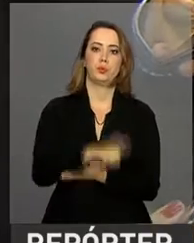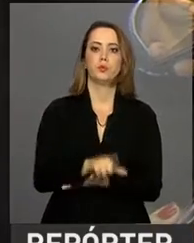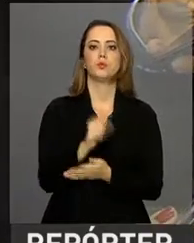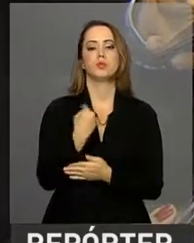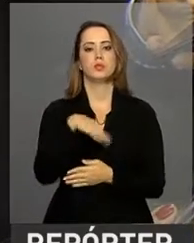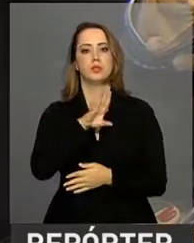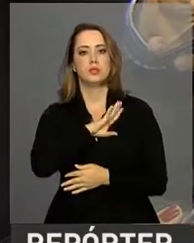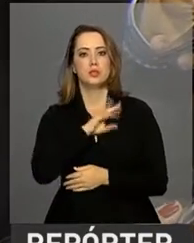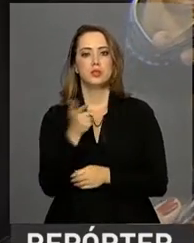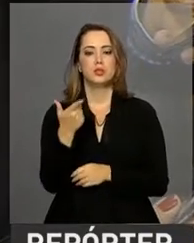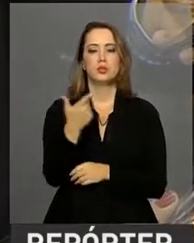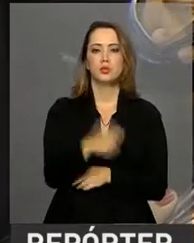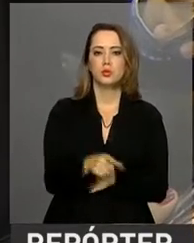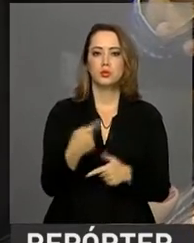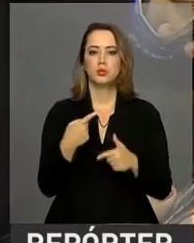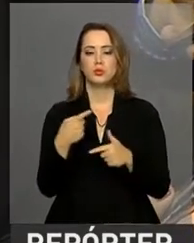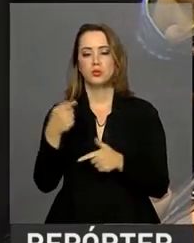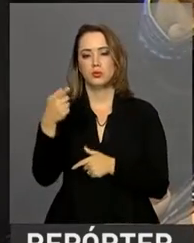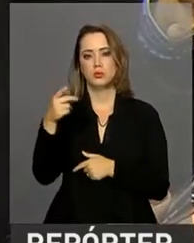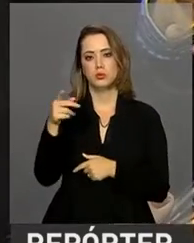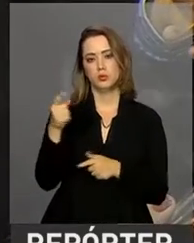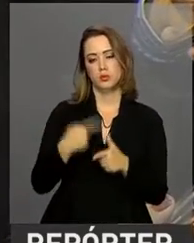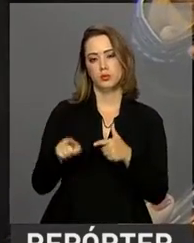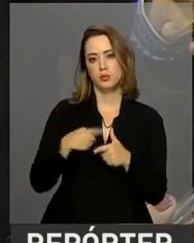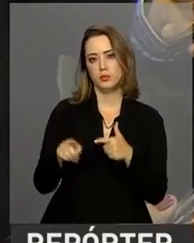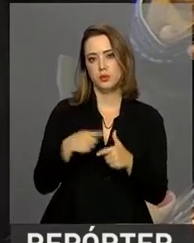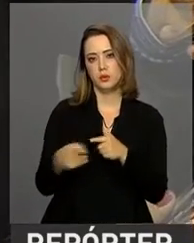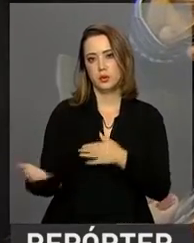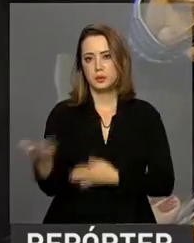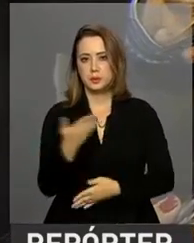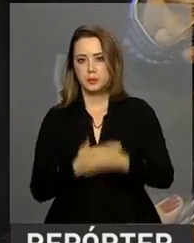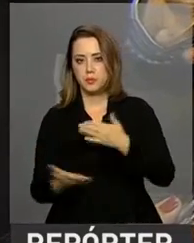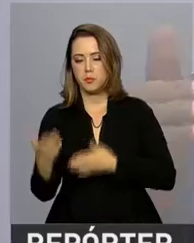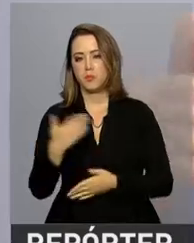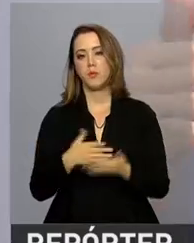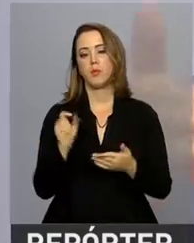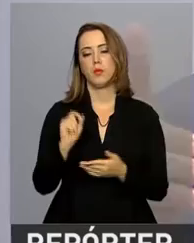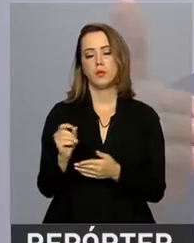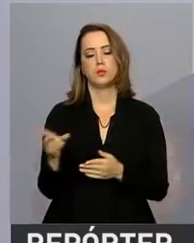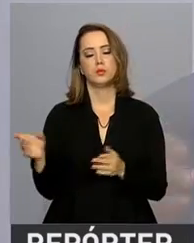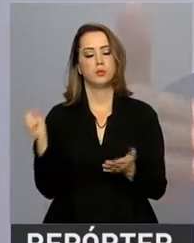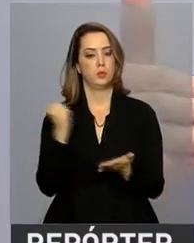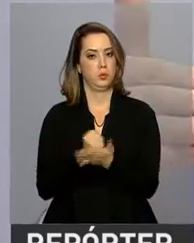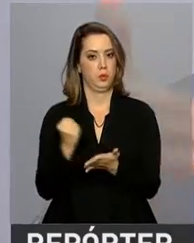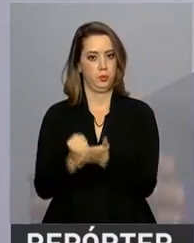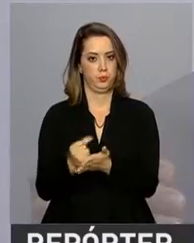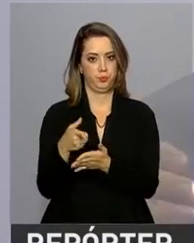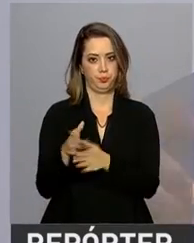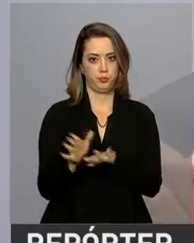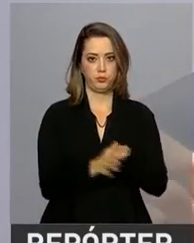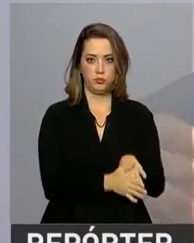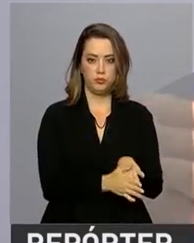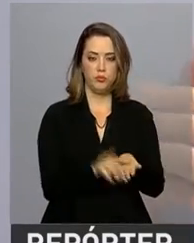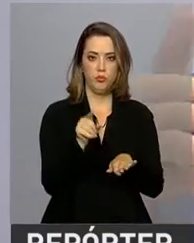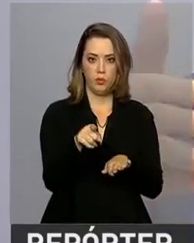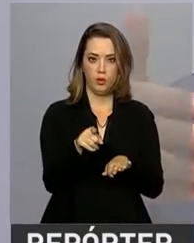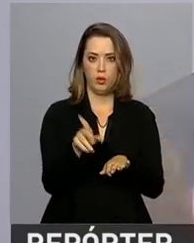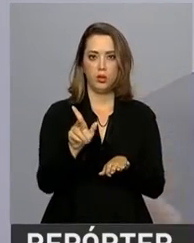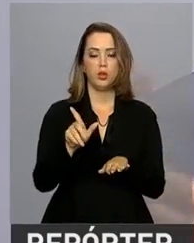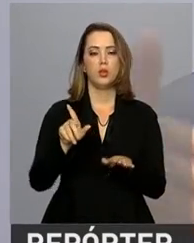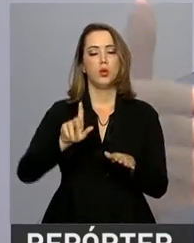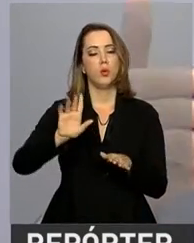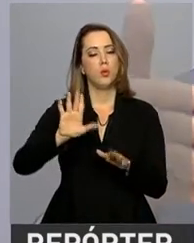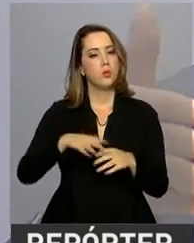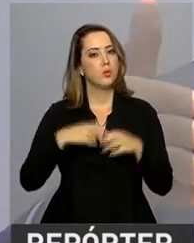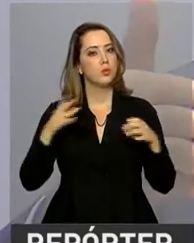não geremos nenhuma dificuldade na relação com os nossos contratados. A grande sinalização hoje é que a